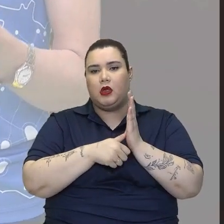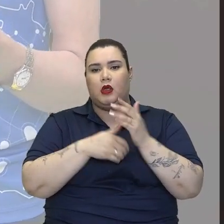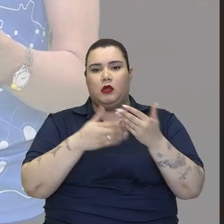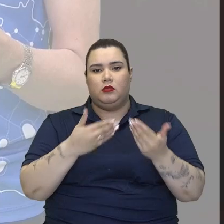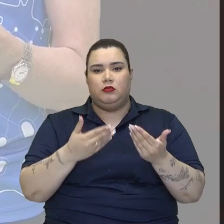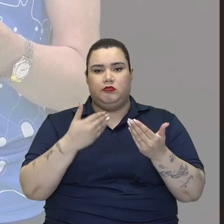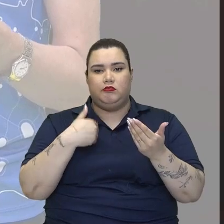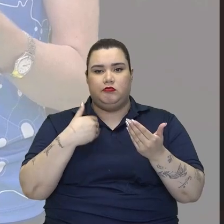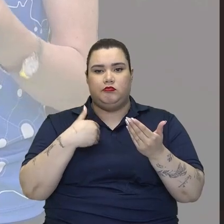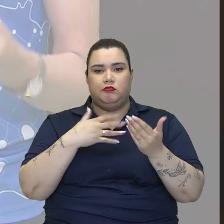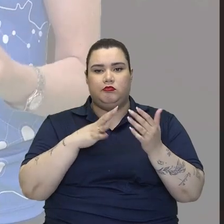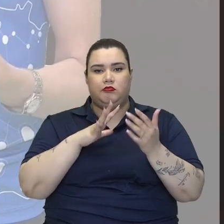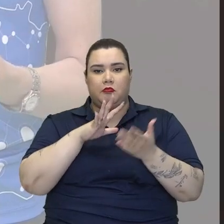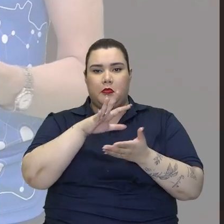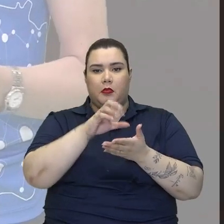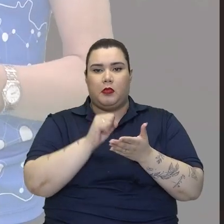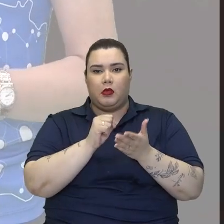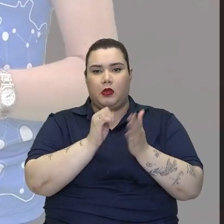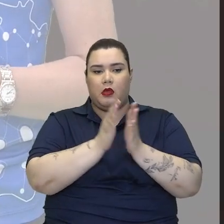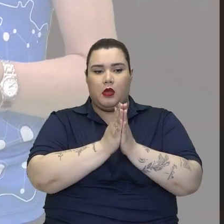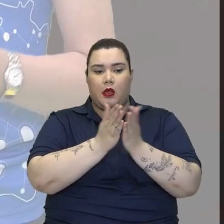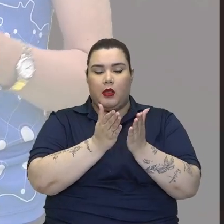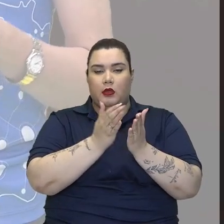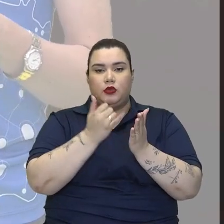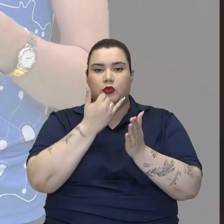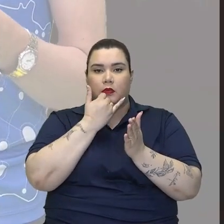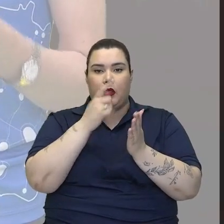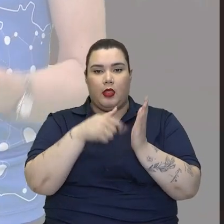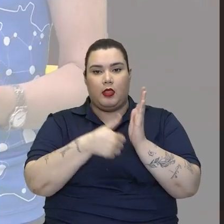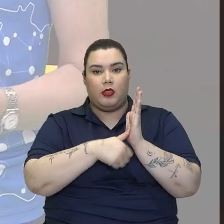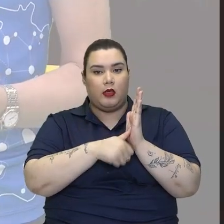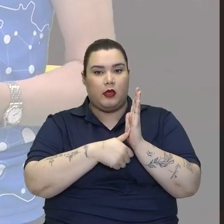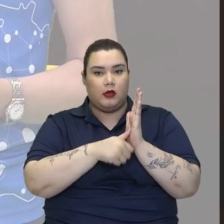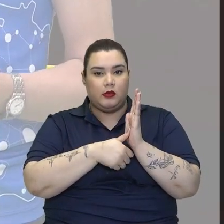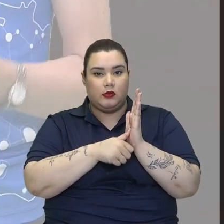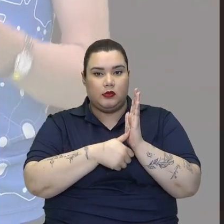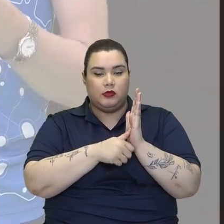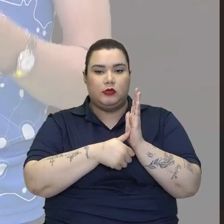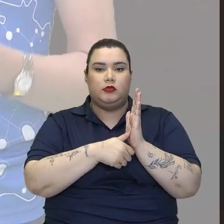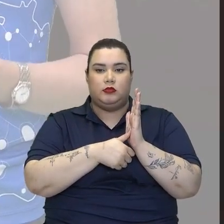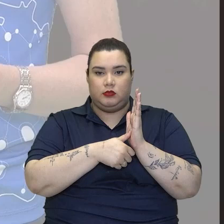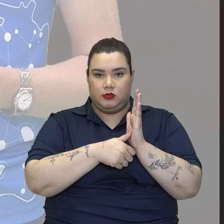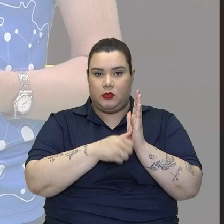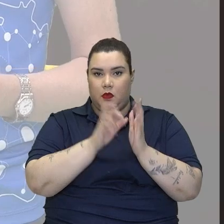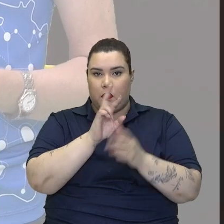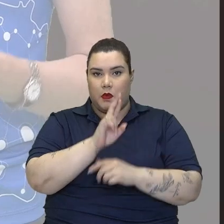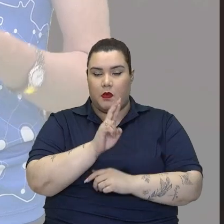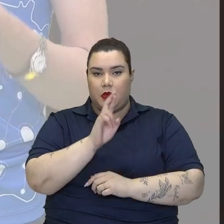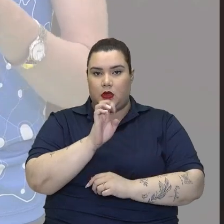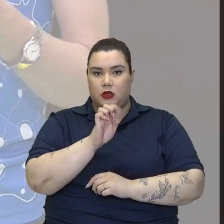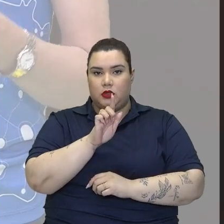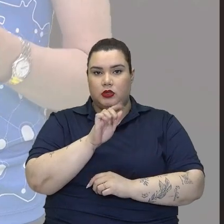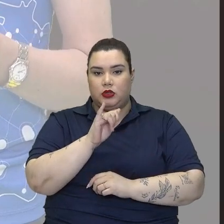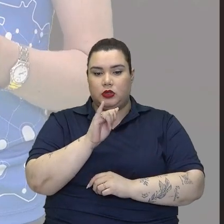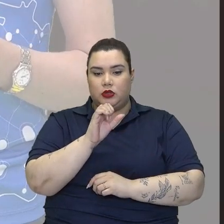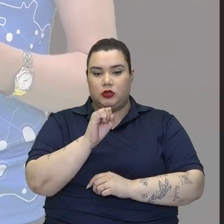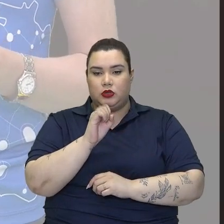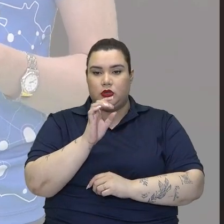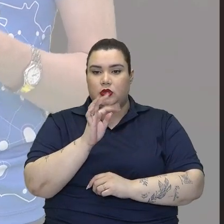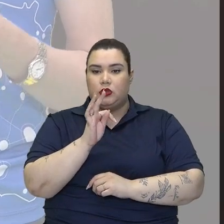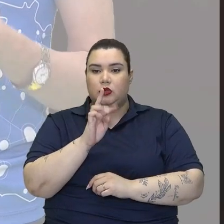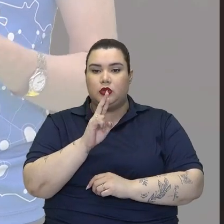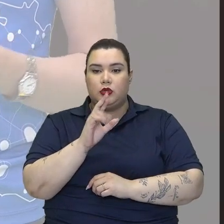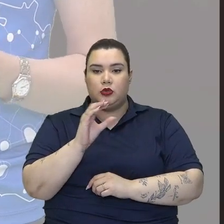a minha carteira de identidade, o meu registro geral aqui na minha cidade, no